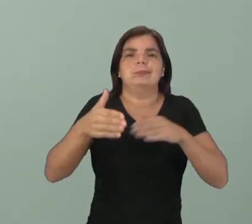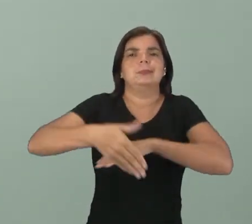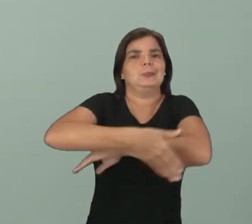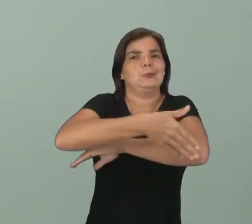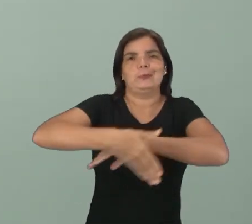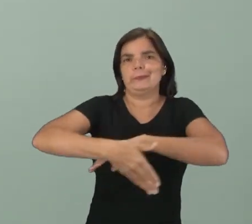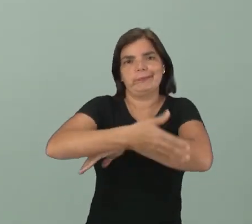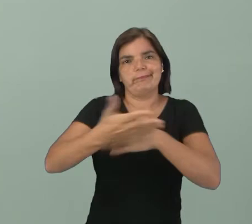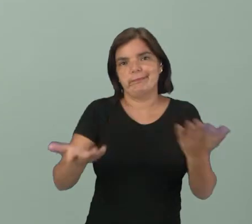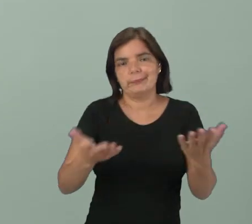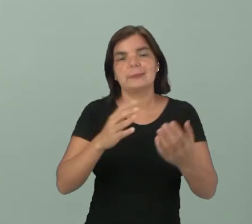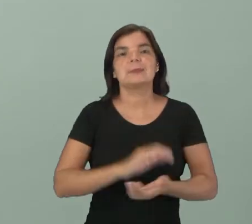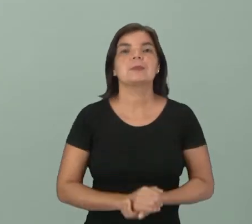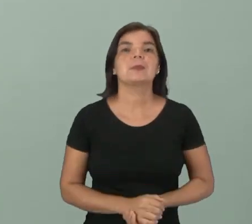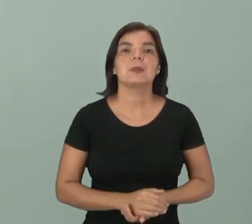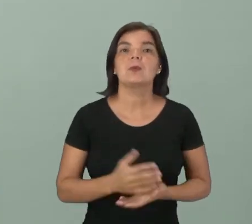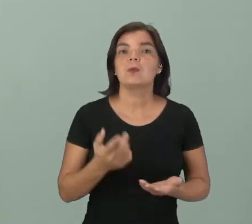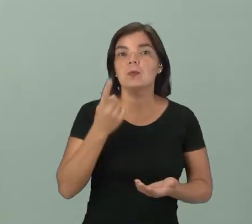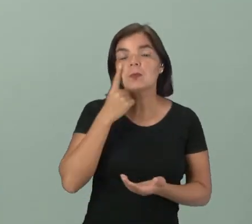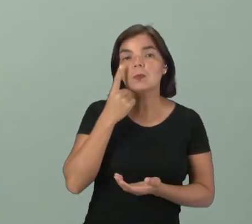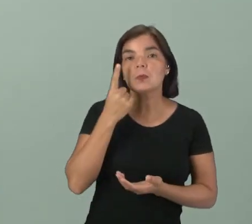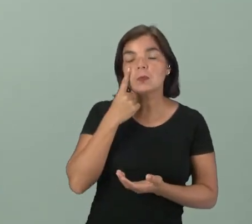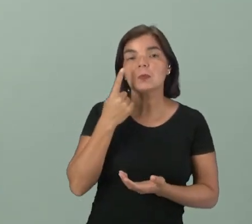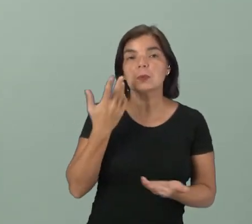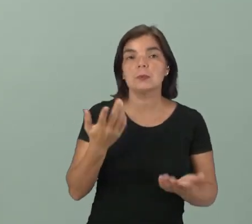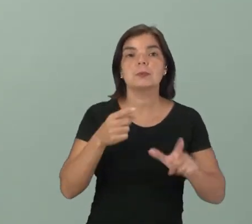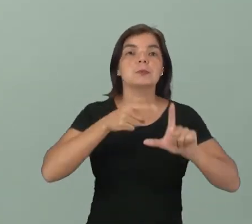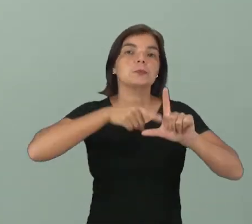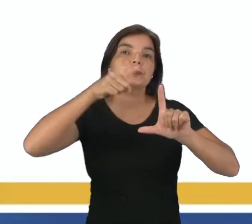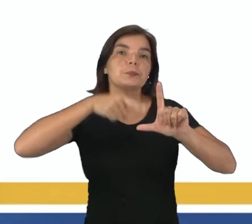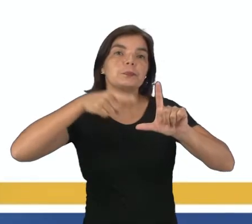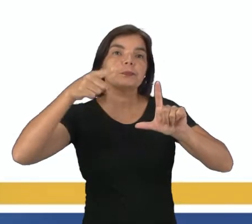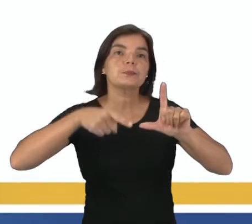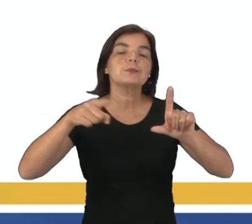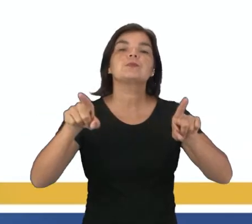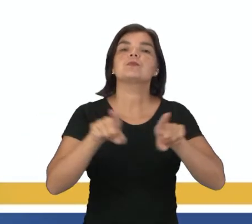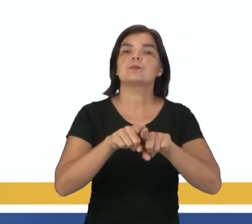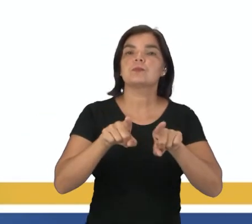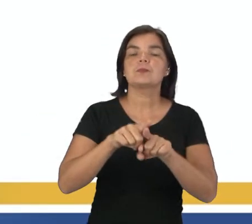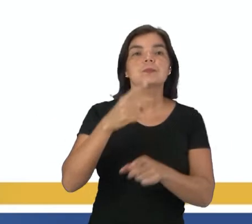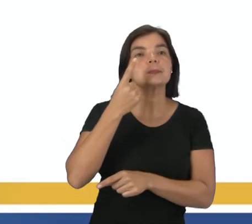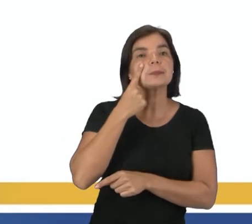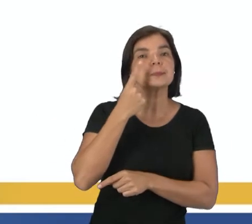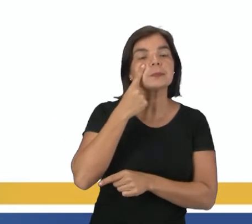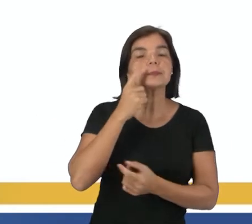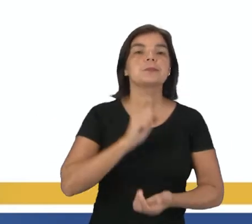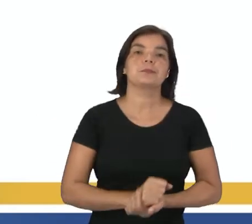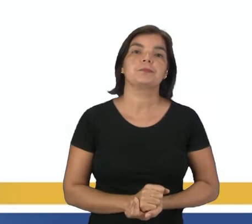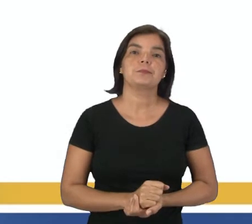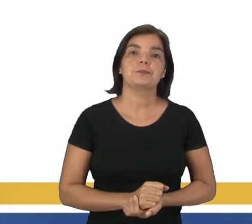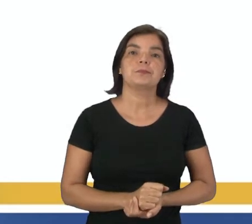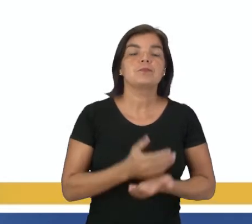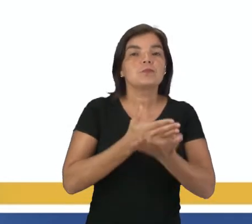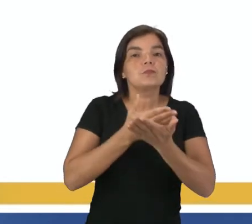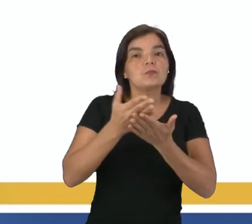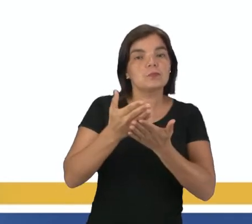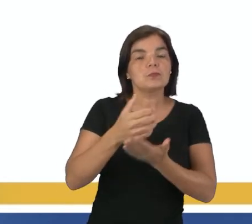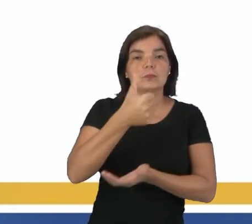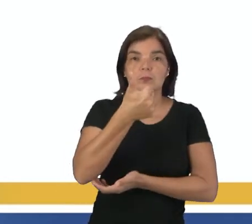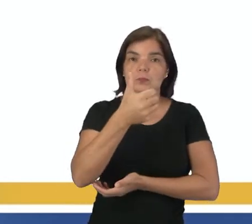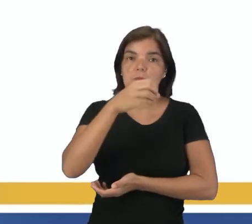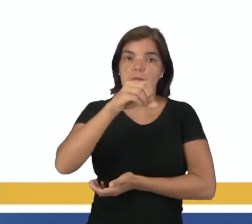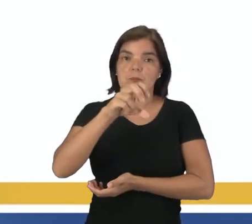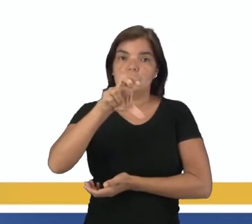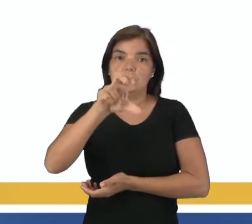tipo né nem entra muita das vezes então vemos aí nesse gráfico em na tela Observe bem que a princípio